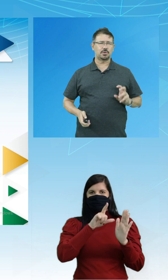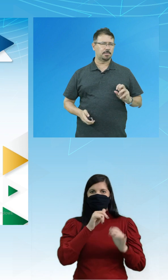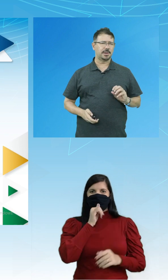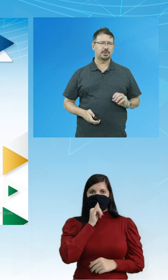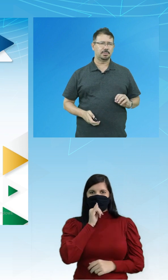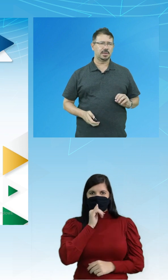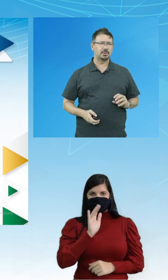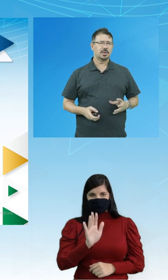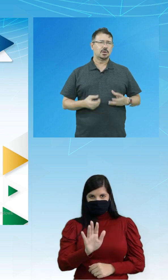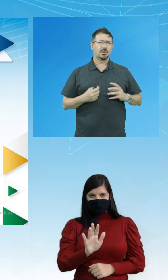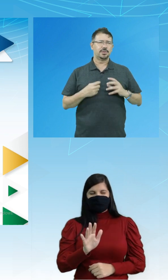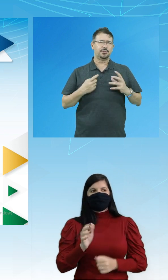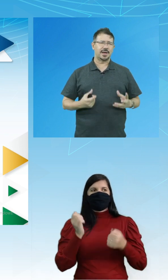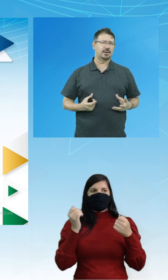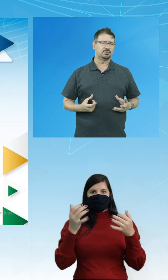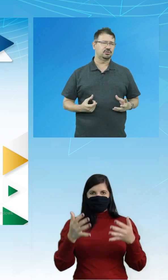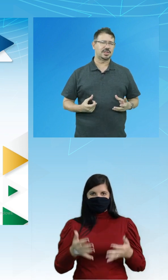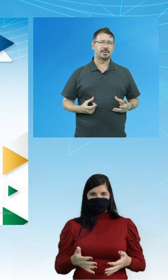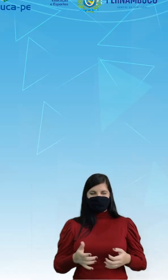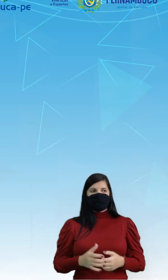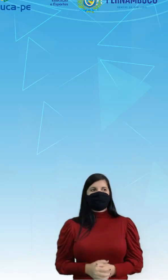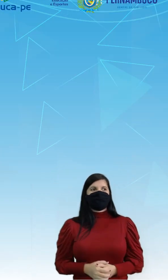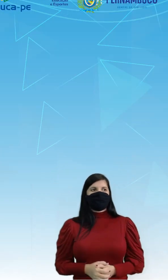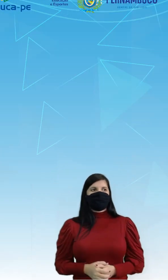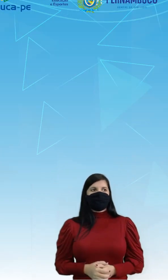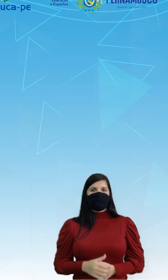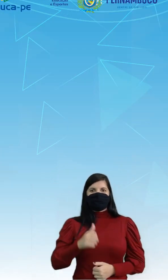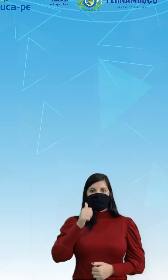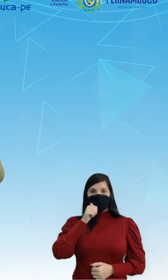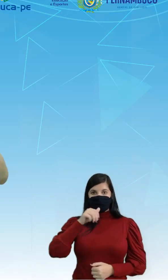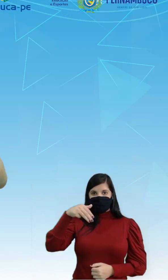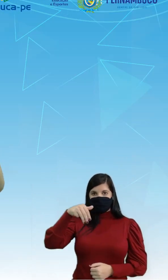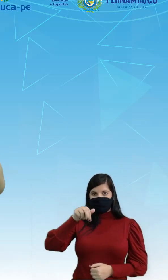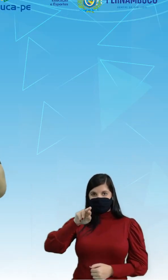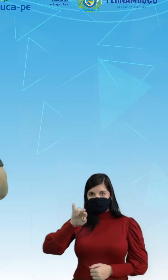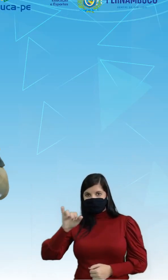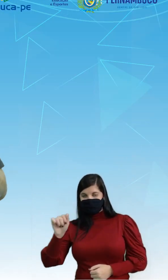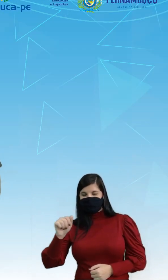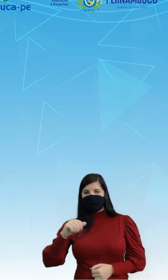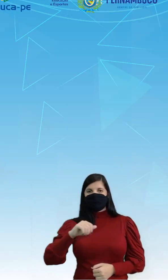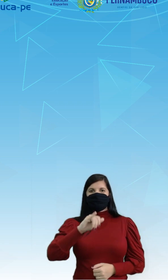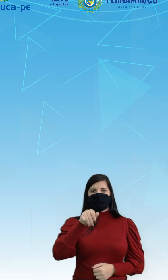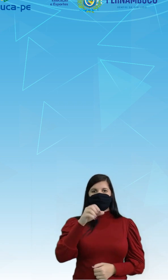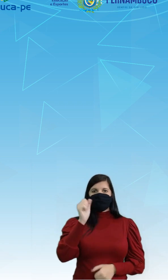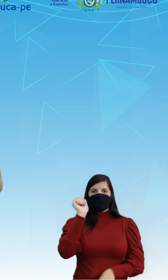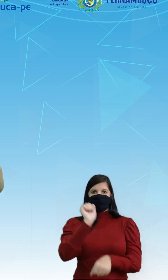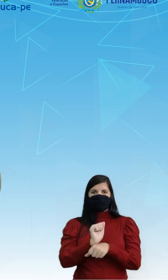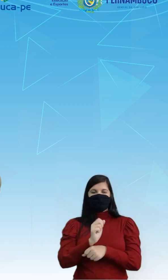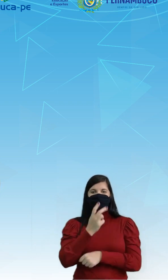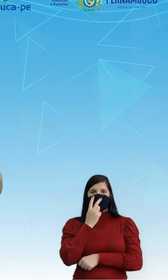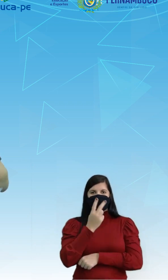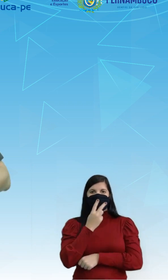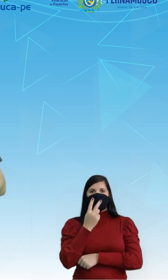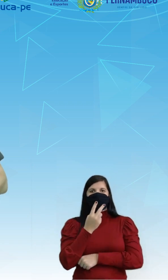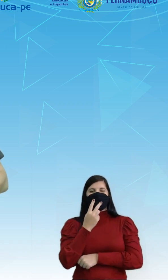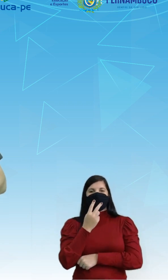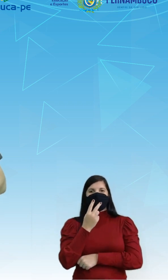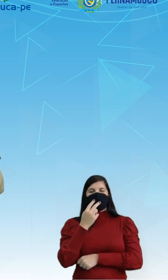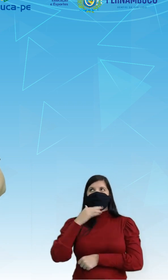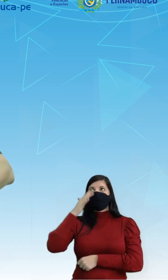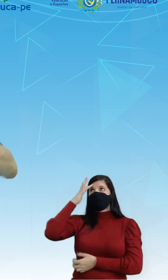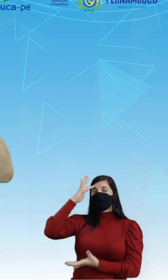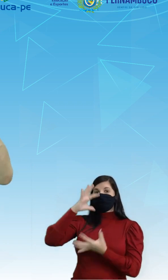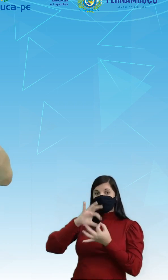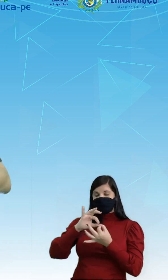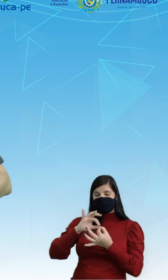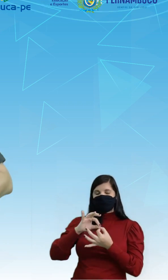Vejamos, acompanhe comigo quando eu falo justamente Maria, João, parou de fumar. Pressupõe-se que Maria